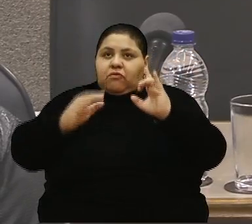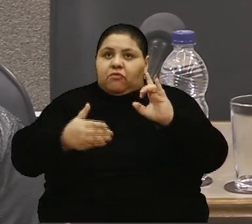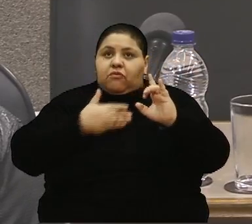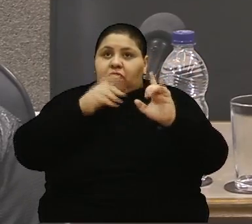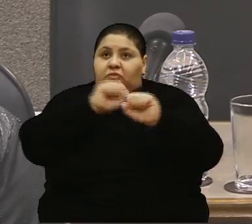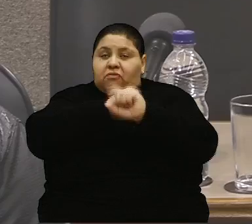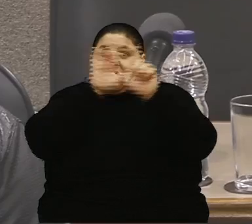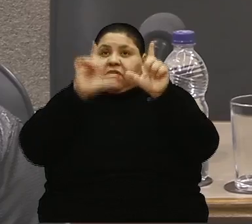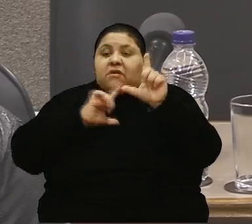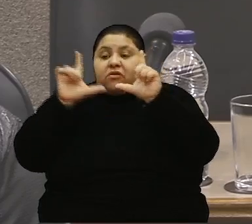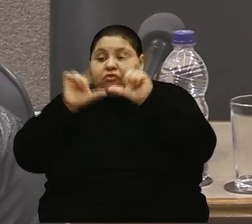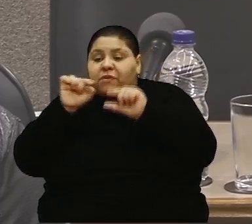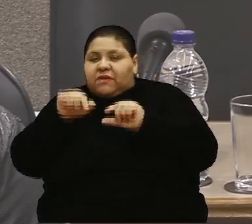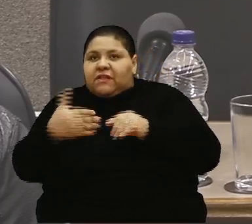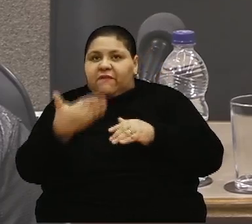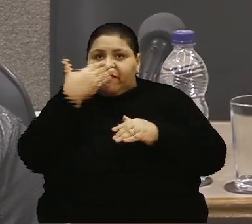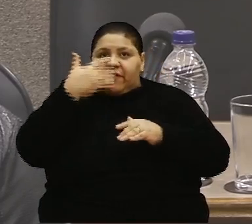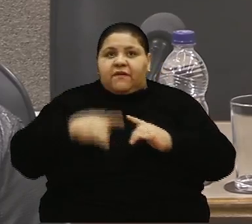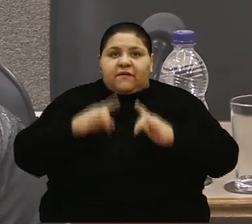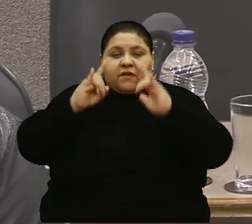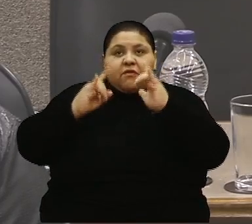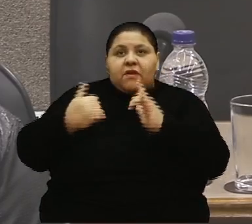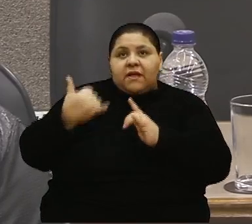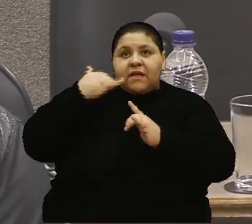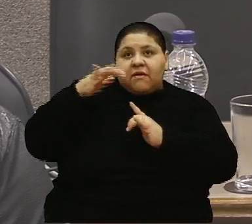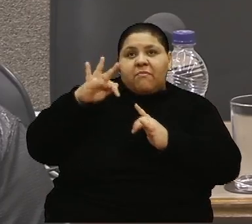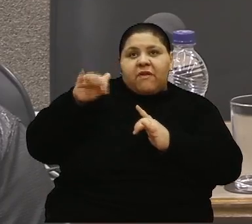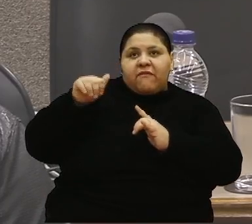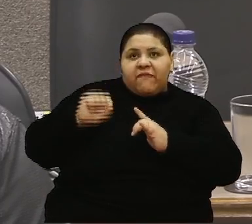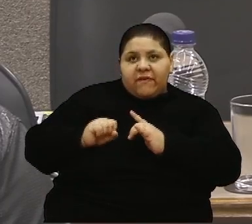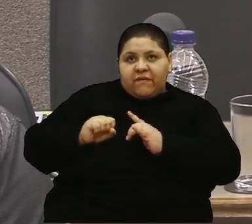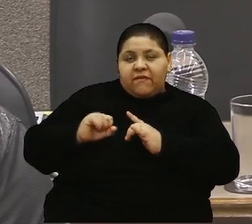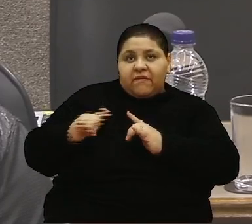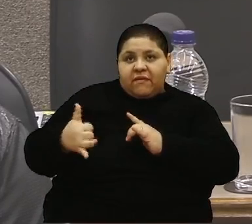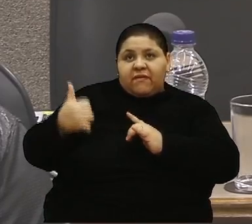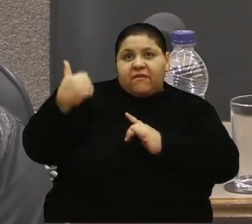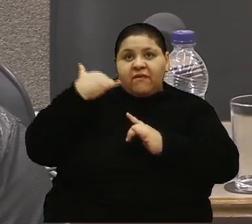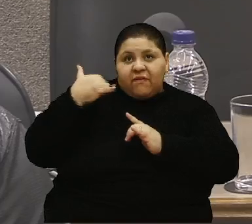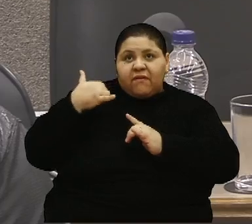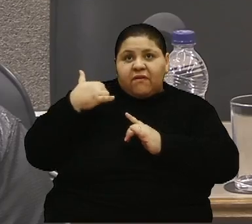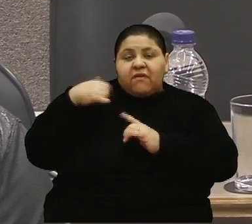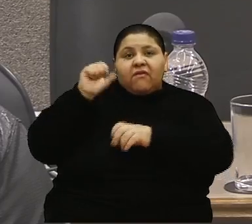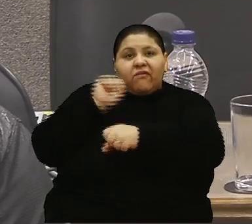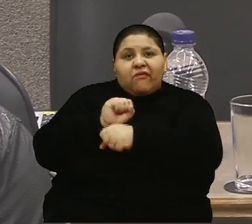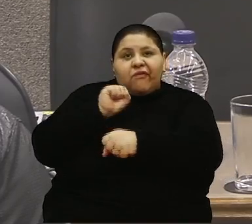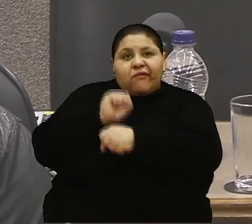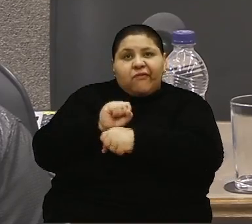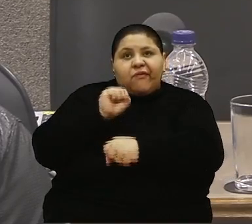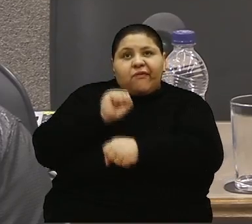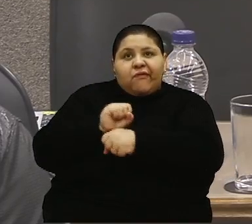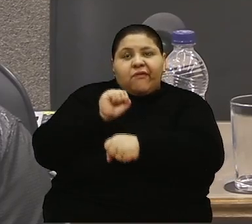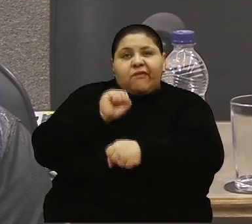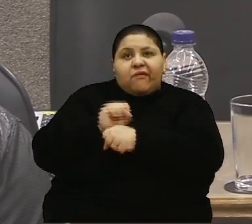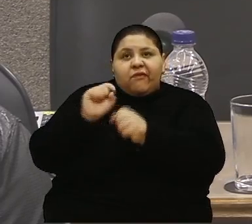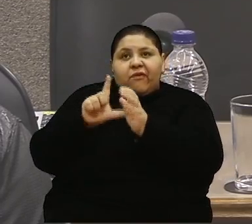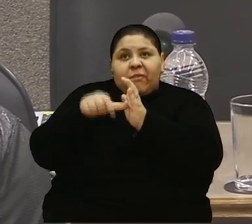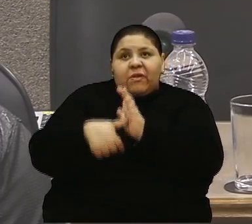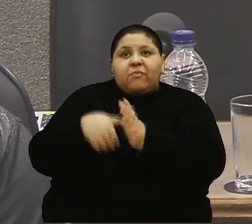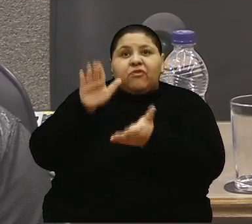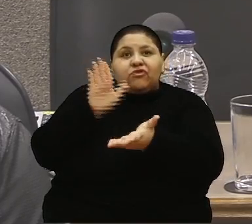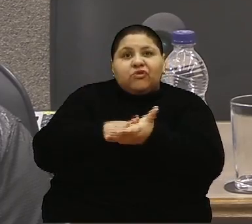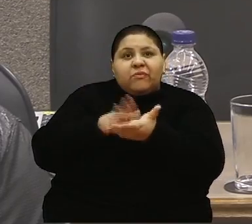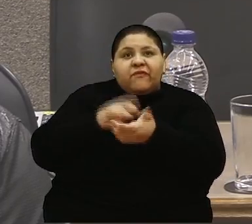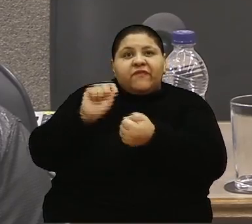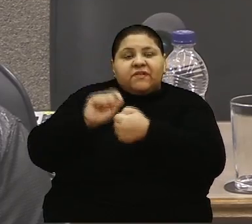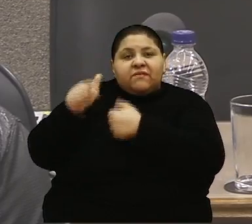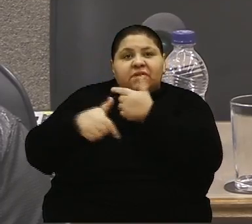manhã, que tinha dormido ali. E eu liguei para a FAS. E eu ligo e eu fico esperando para ver se eles vão, justamente para depois cobrar se estão fazendo o serviço